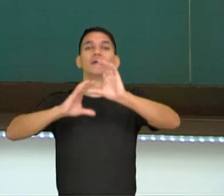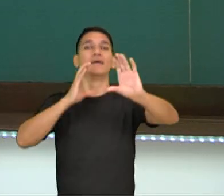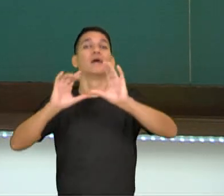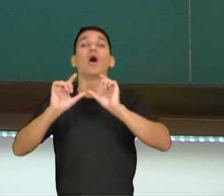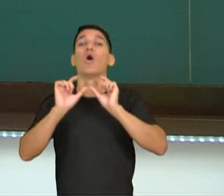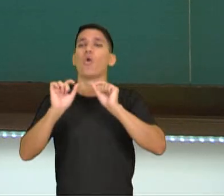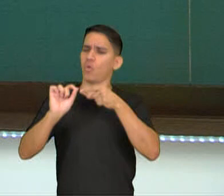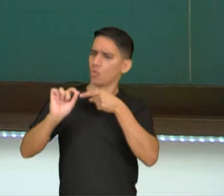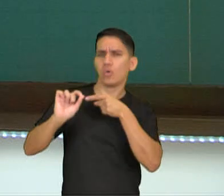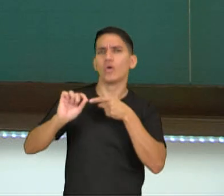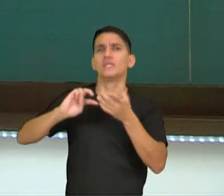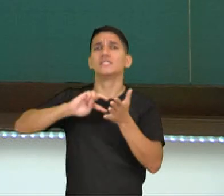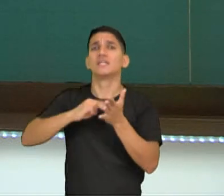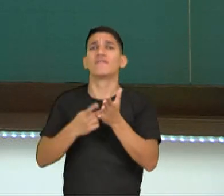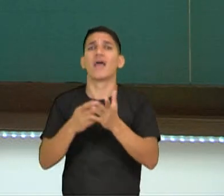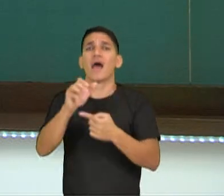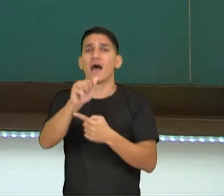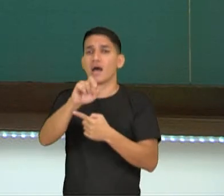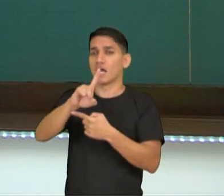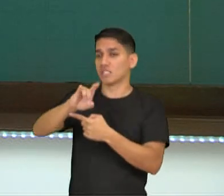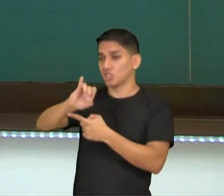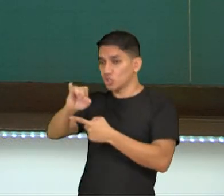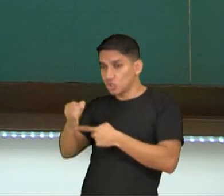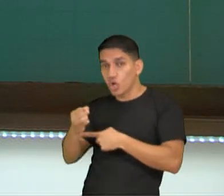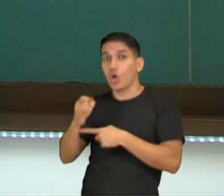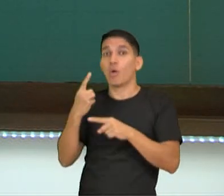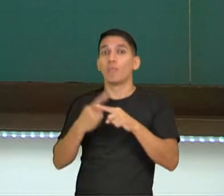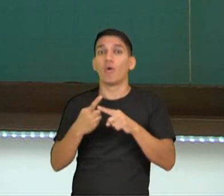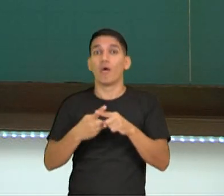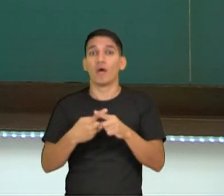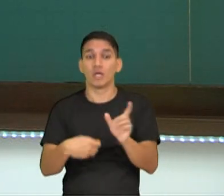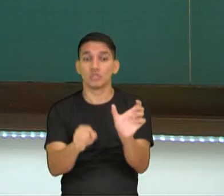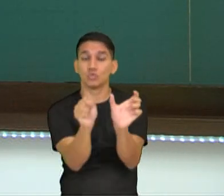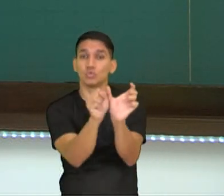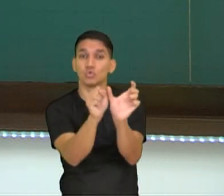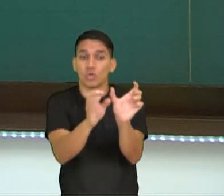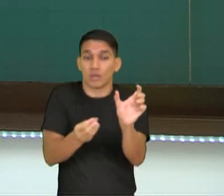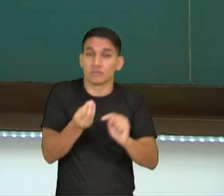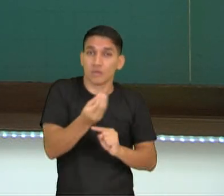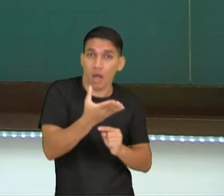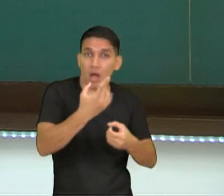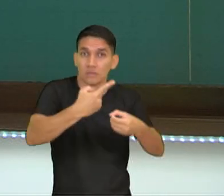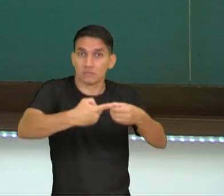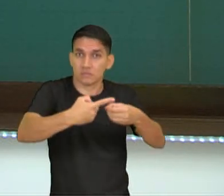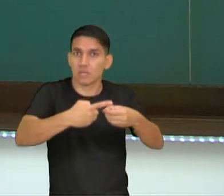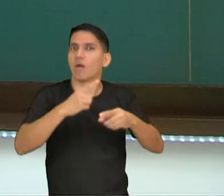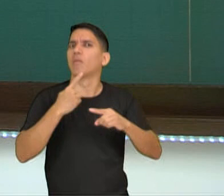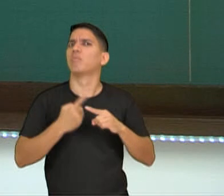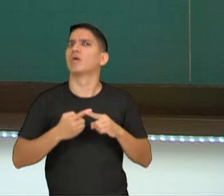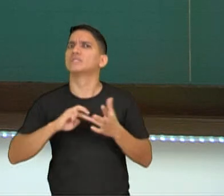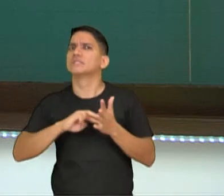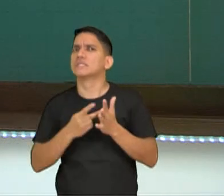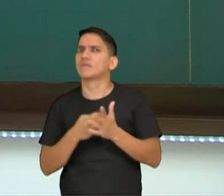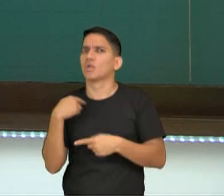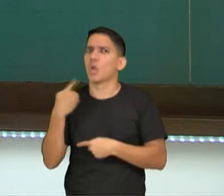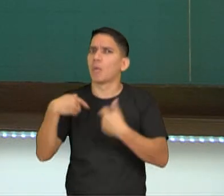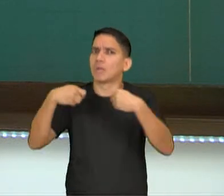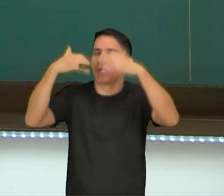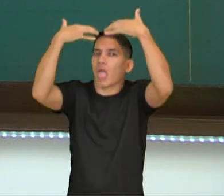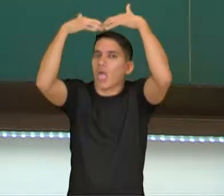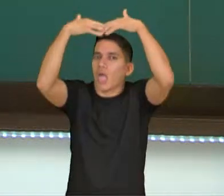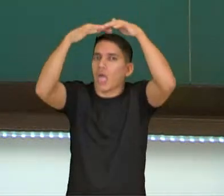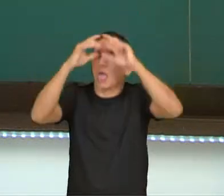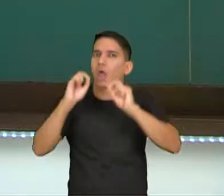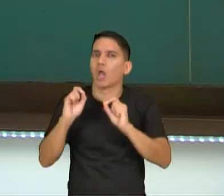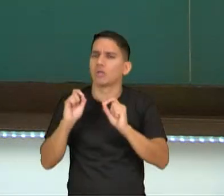um posicionamento de adjetivo que qualifica o substantivo cidade, é porque provavelmente a gente vai ter que pensar num contexto